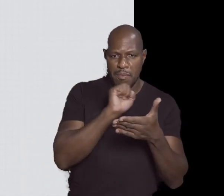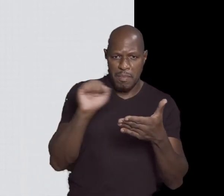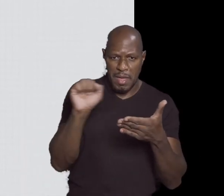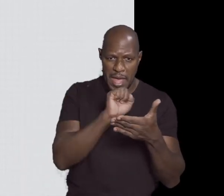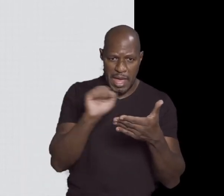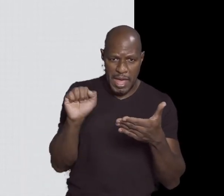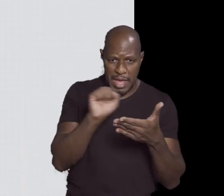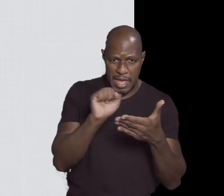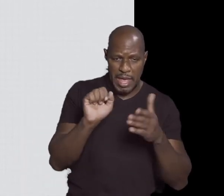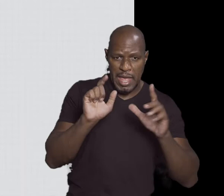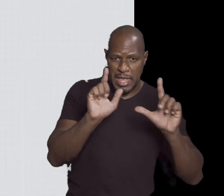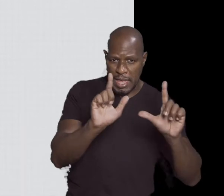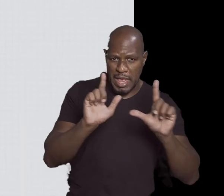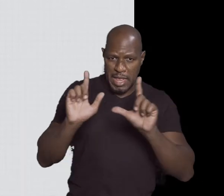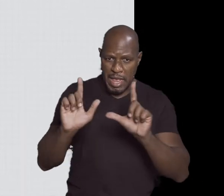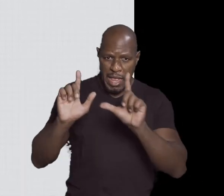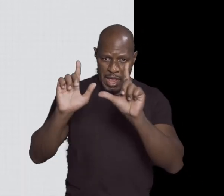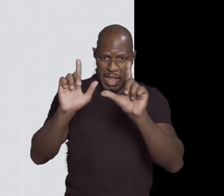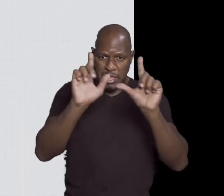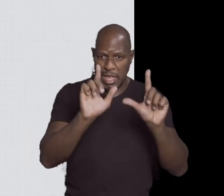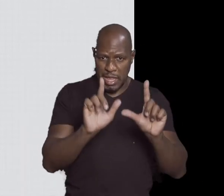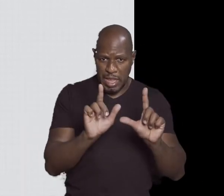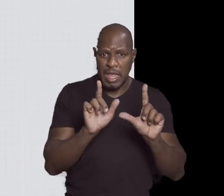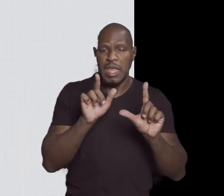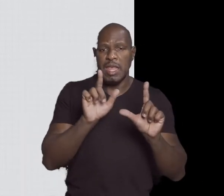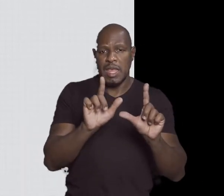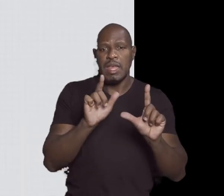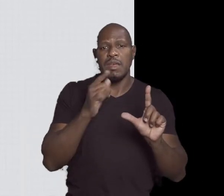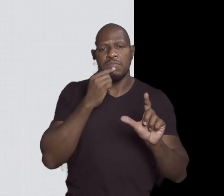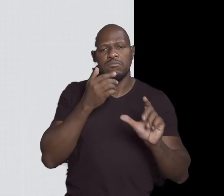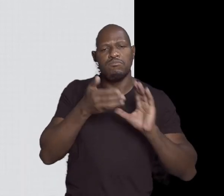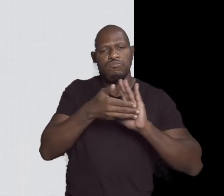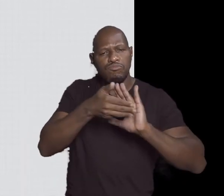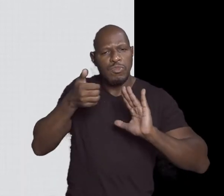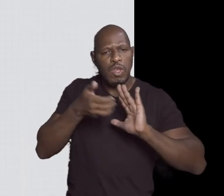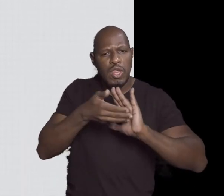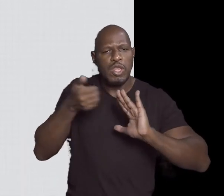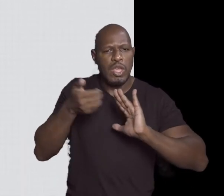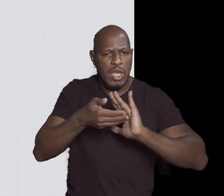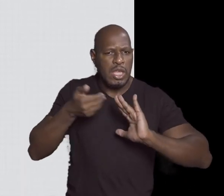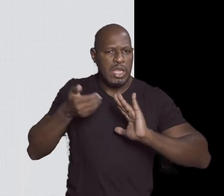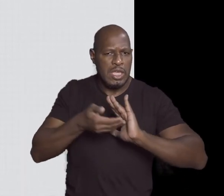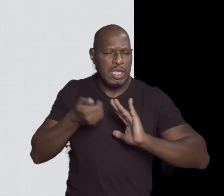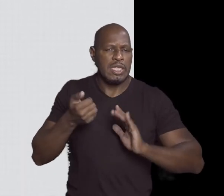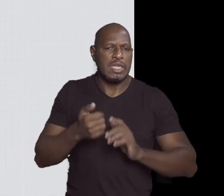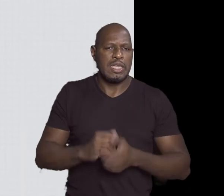apagar a seção, a parte do desenho que eu teria que alterar,